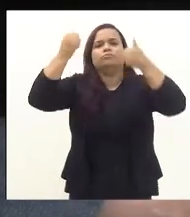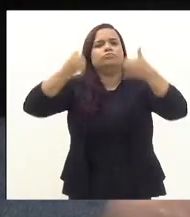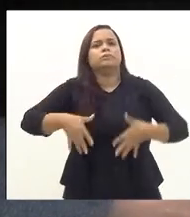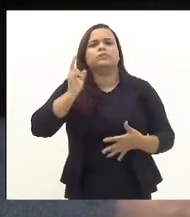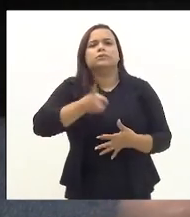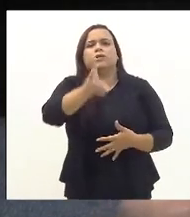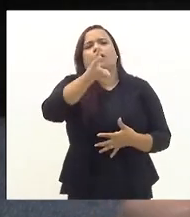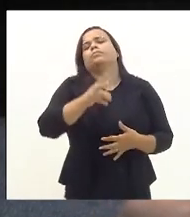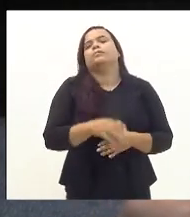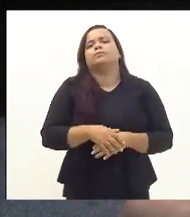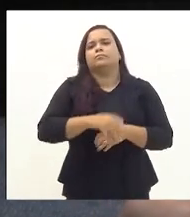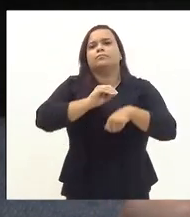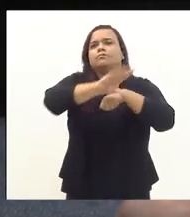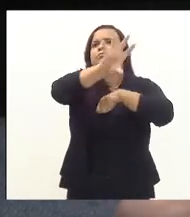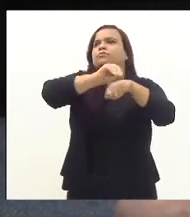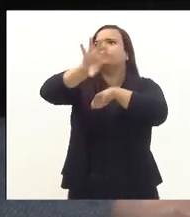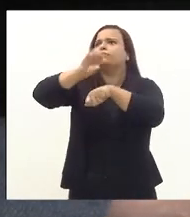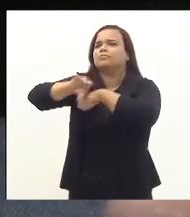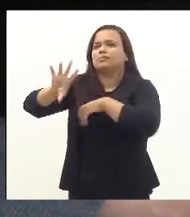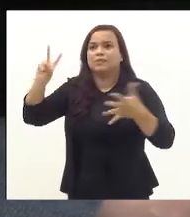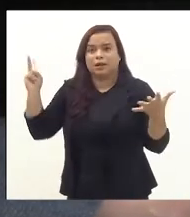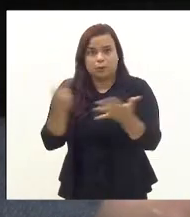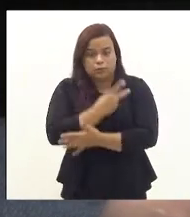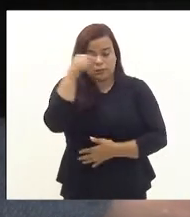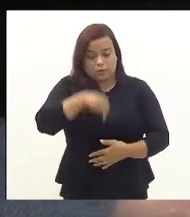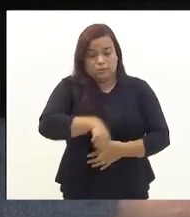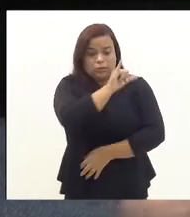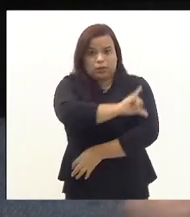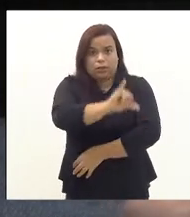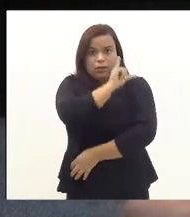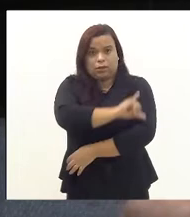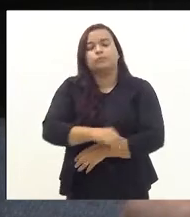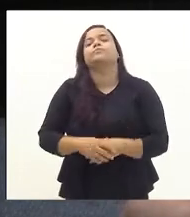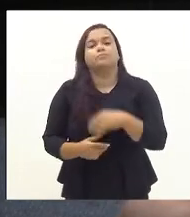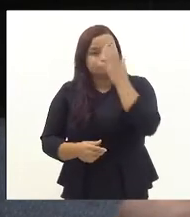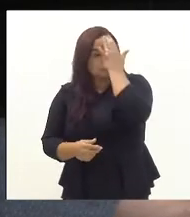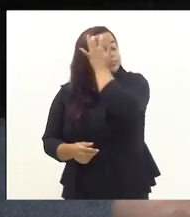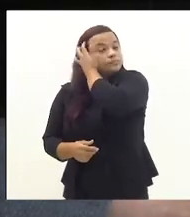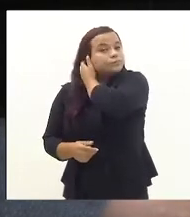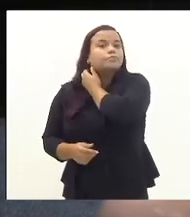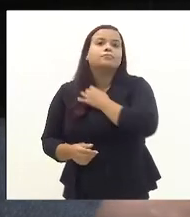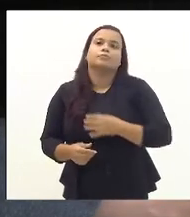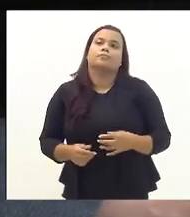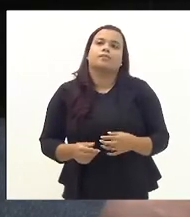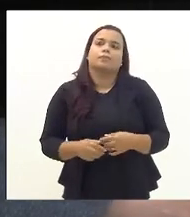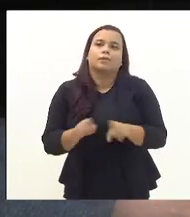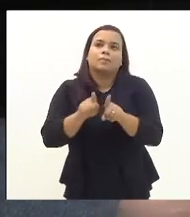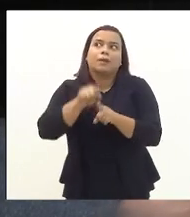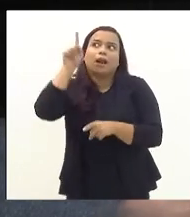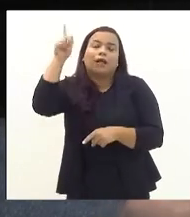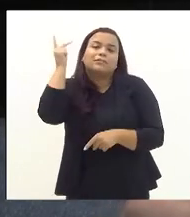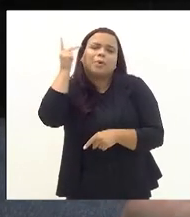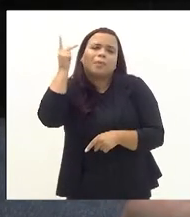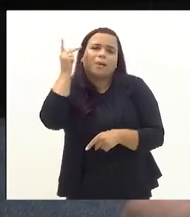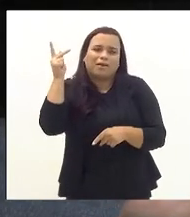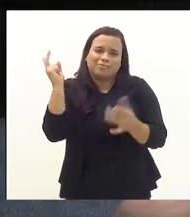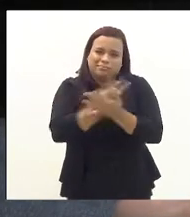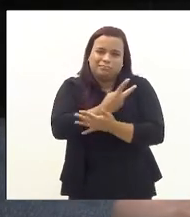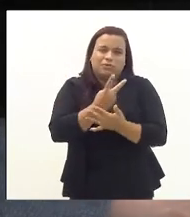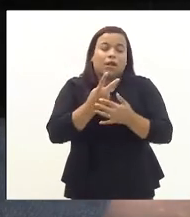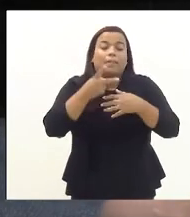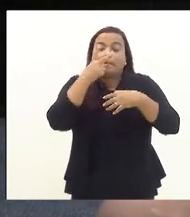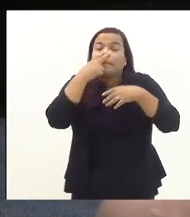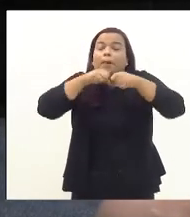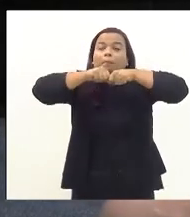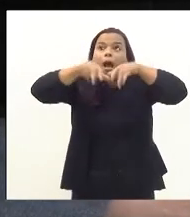que reverbera, aliás, o que ocorre nesse estado, o que ocorre no estado de São Paulo reverbera para o resto do país. E